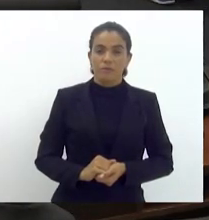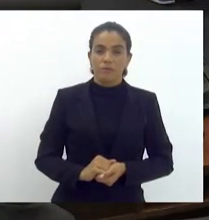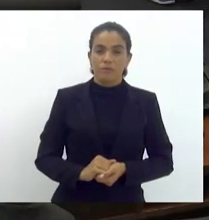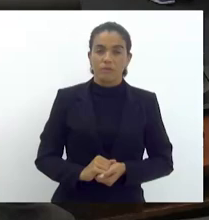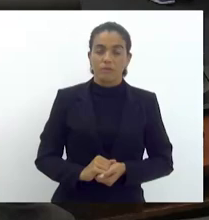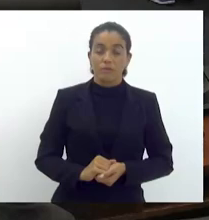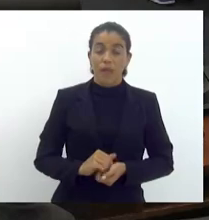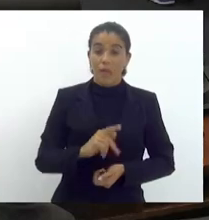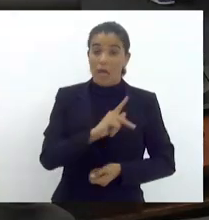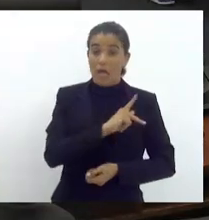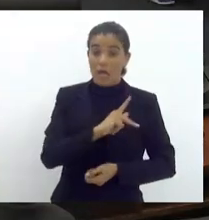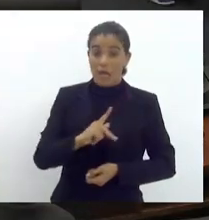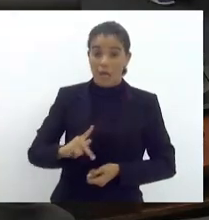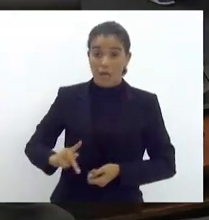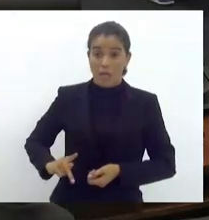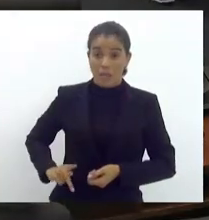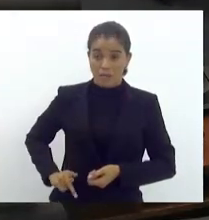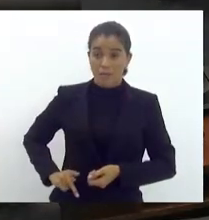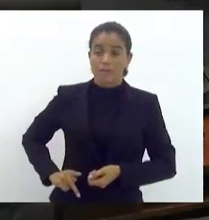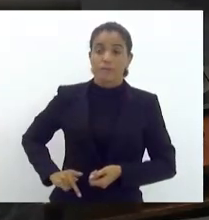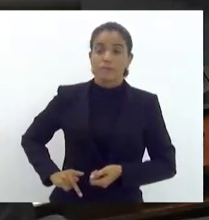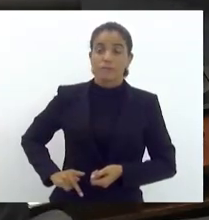a presidência